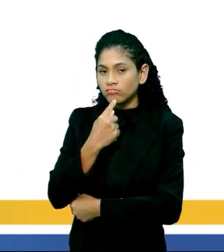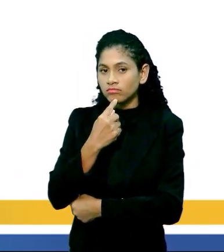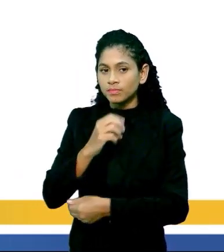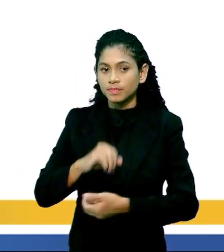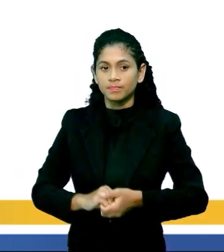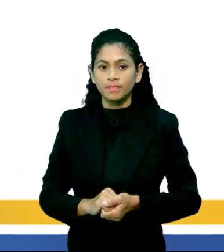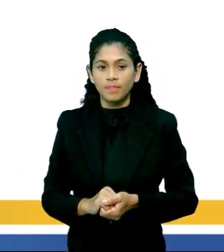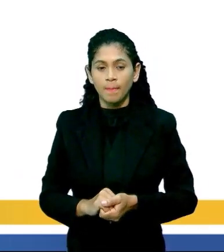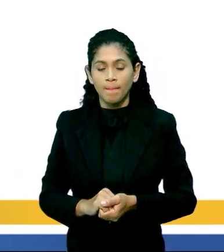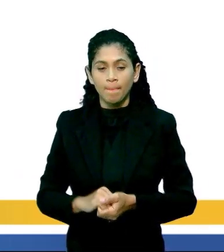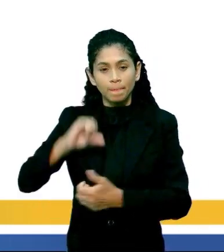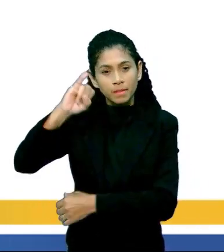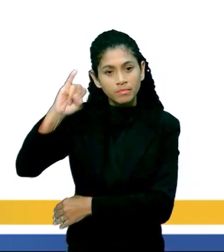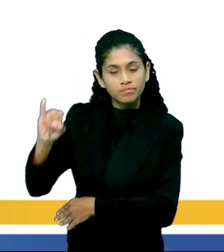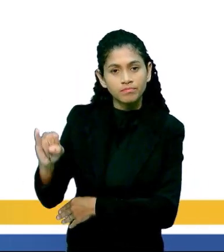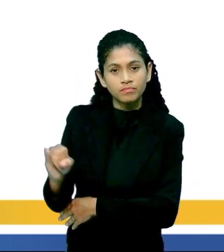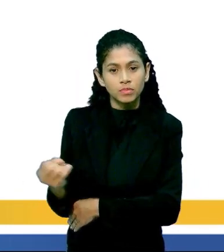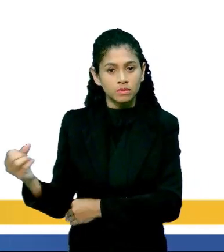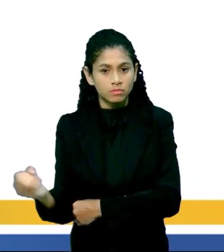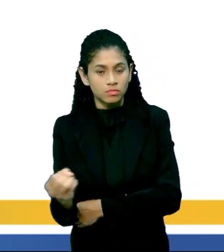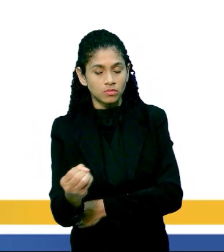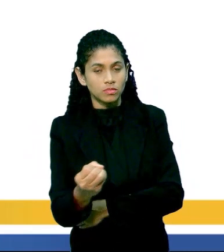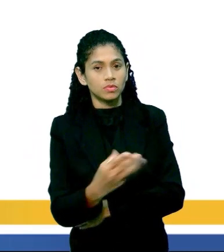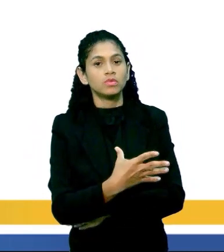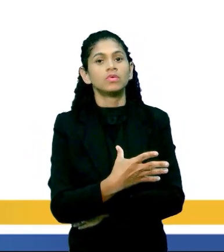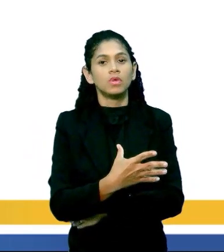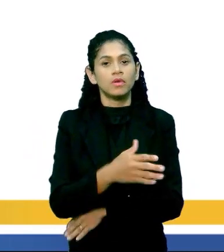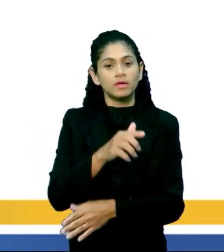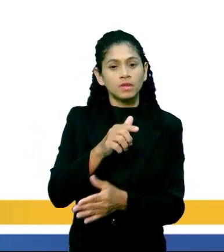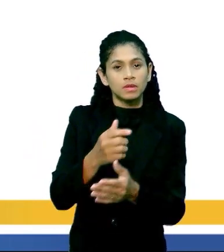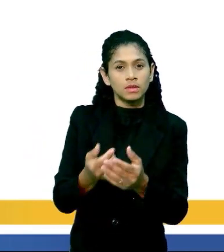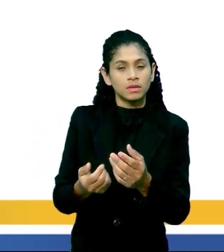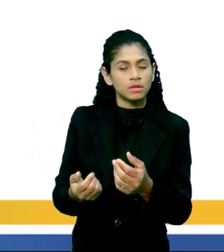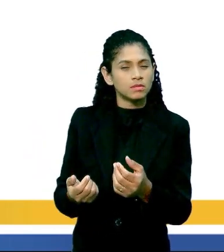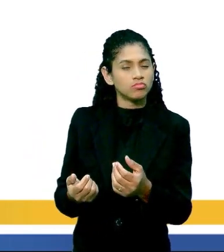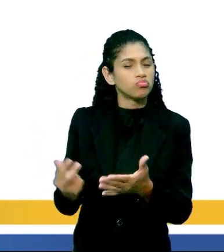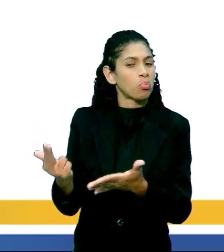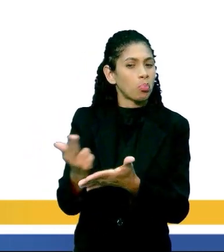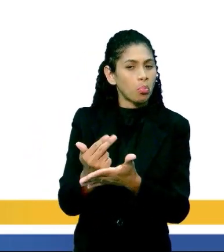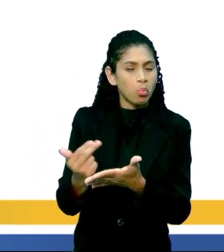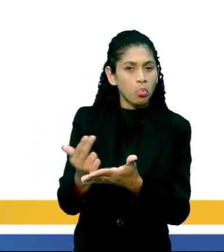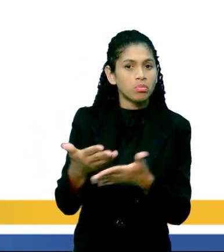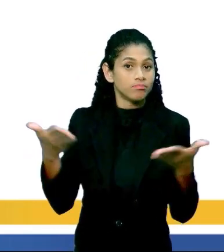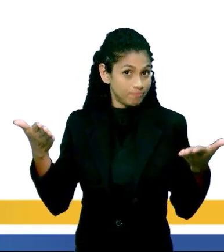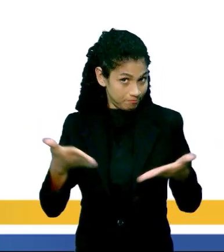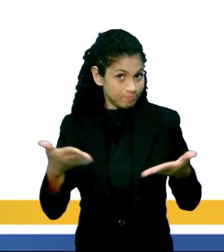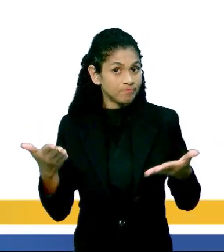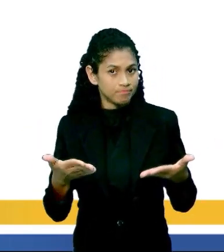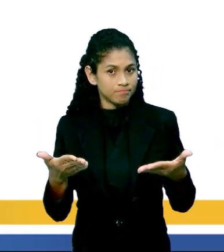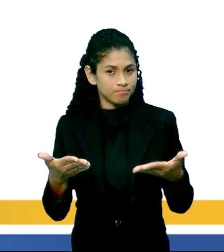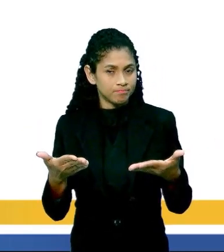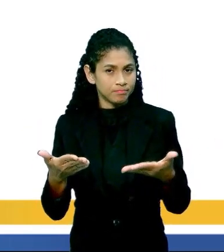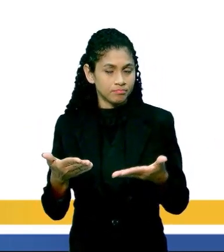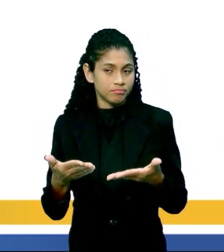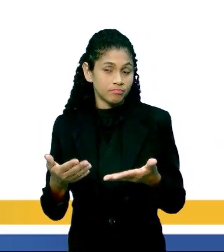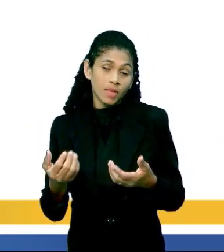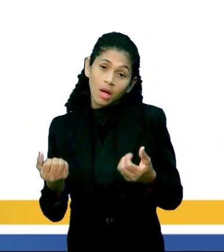B. Oportuniza a renovação dessa arte na modernidade? De repente, pode até oportunizar, mas